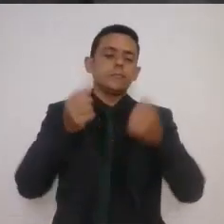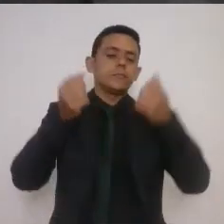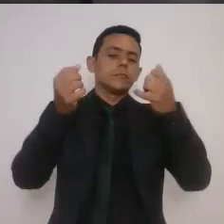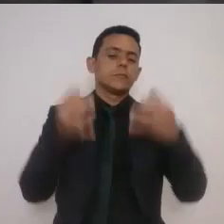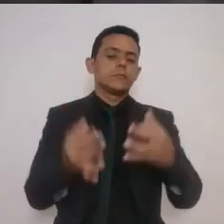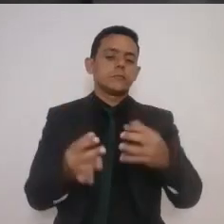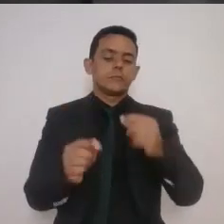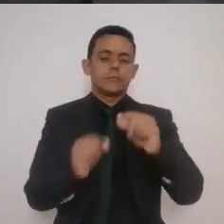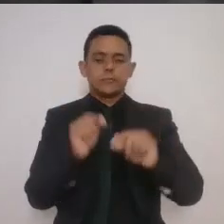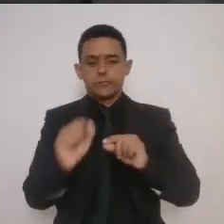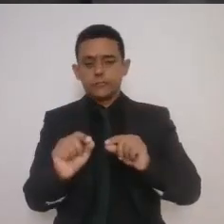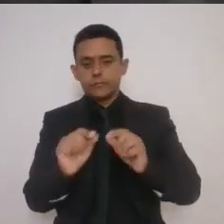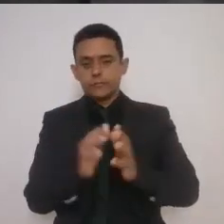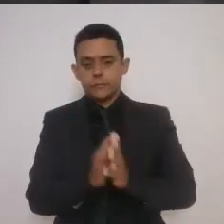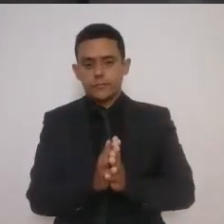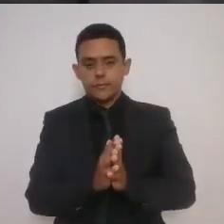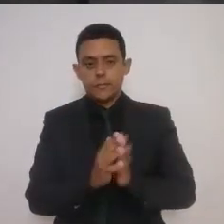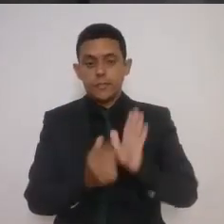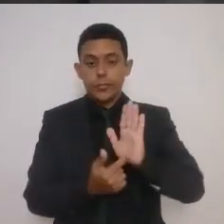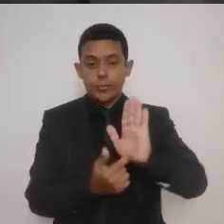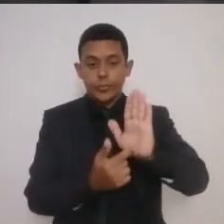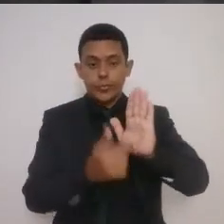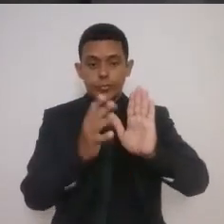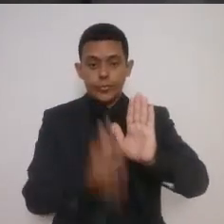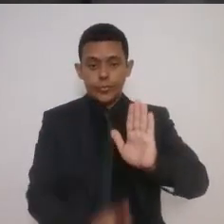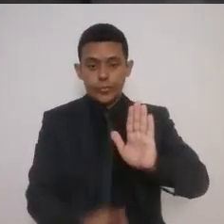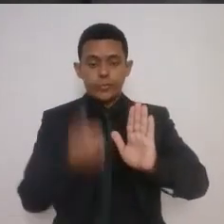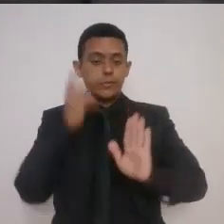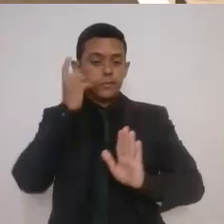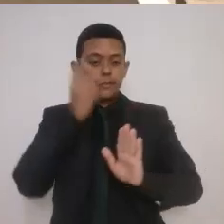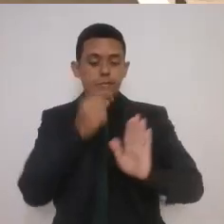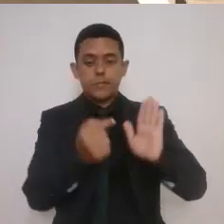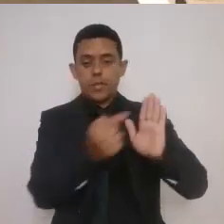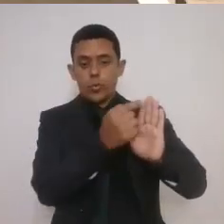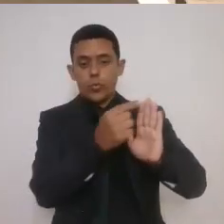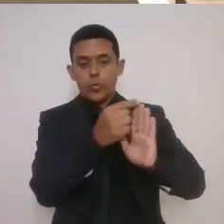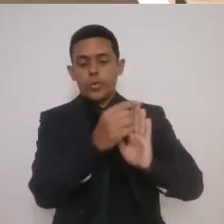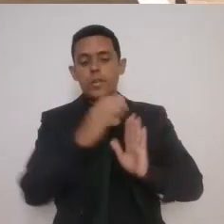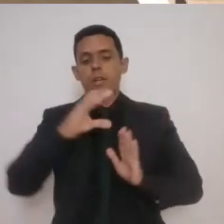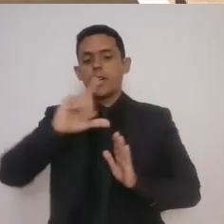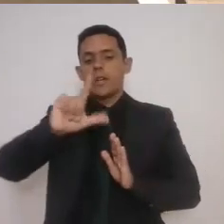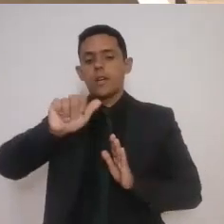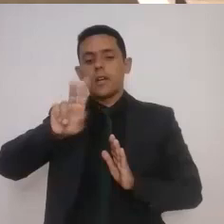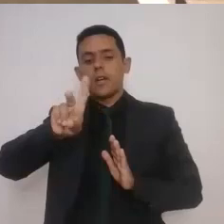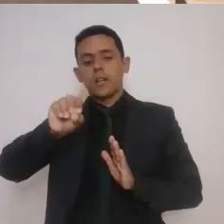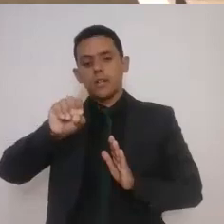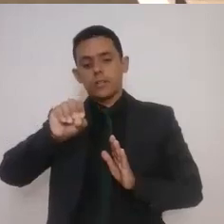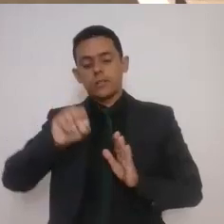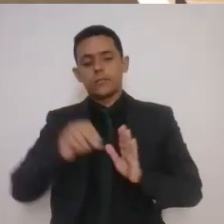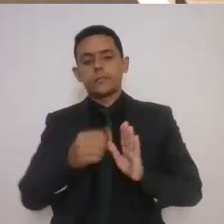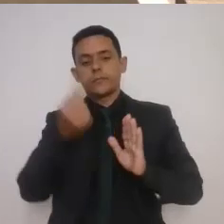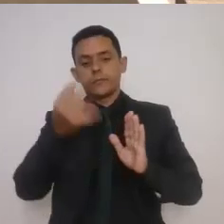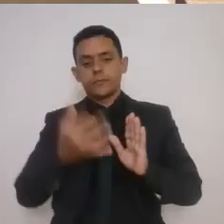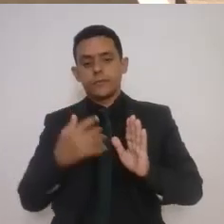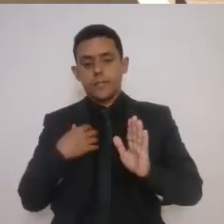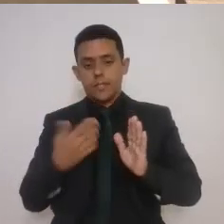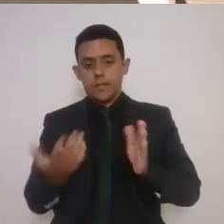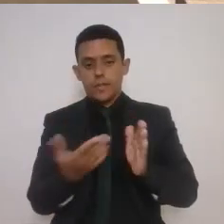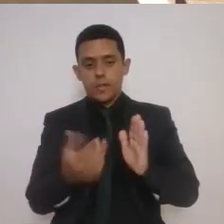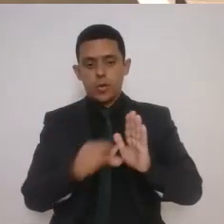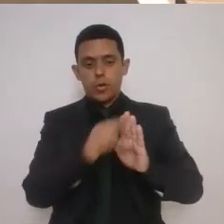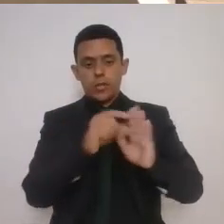de trazer aqui já o que posto pelo desembargador Cláudio no voto no processo anterior, e aqui eu já me refiro